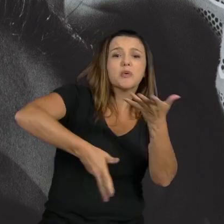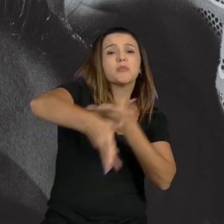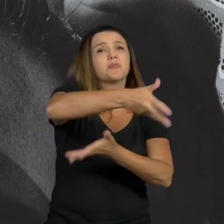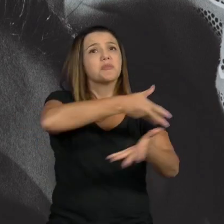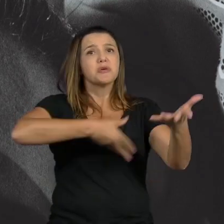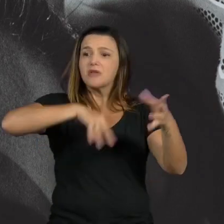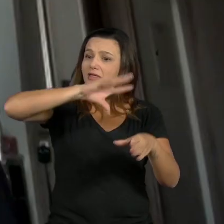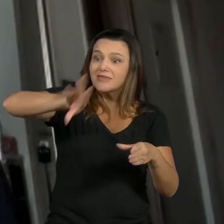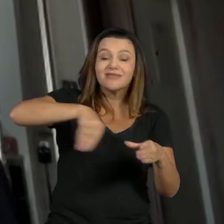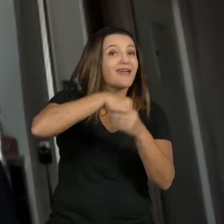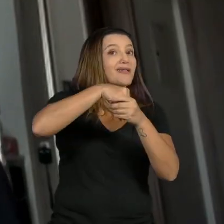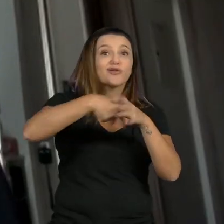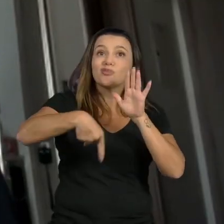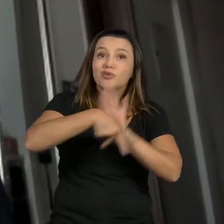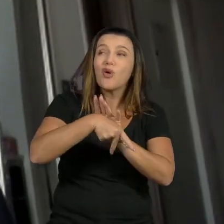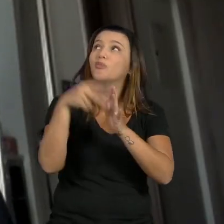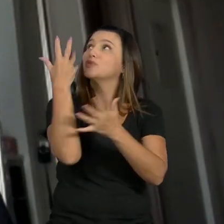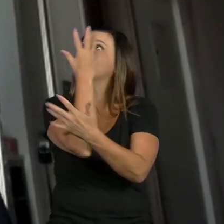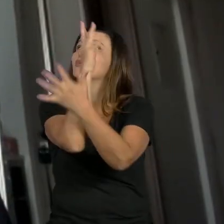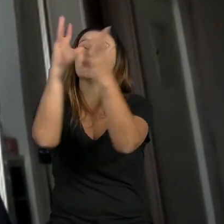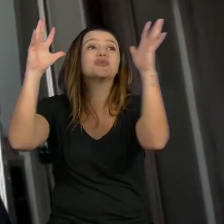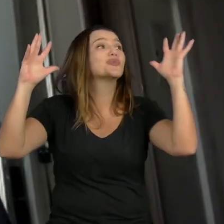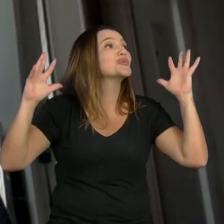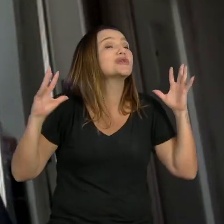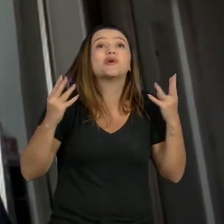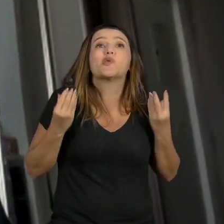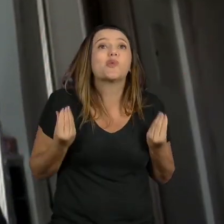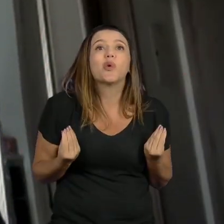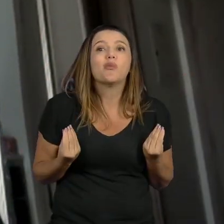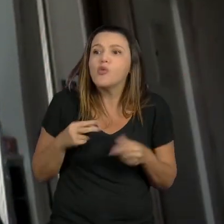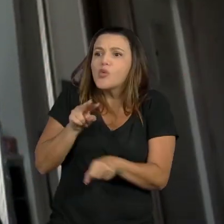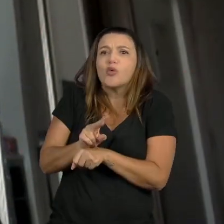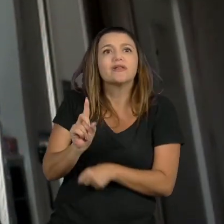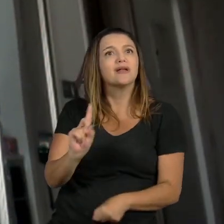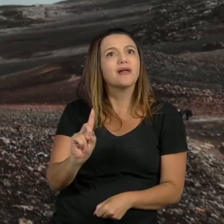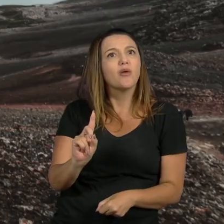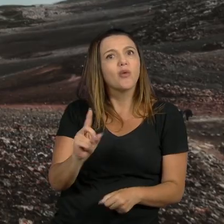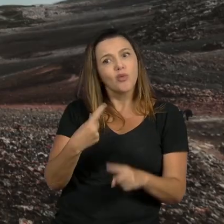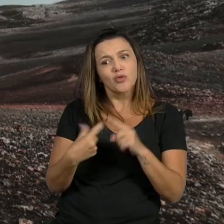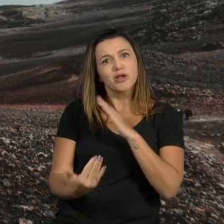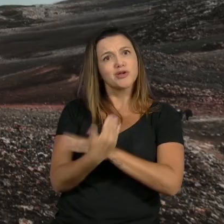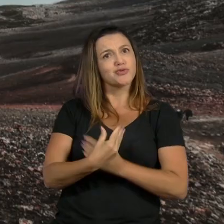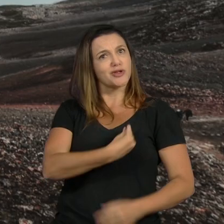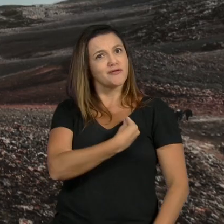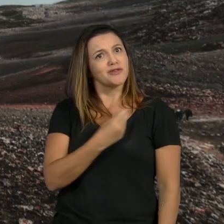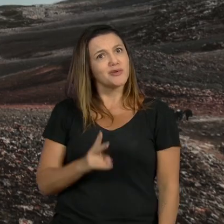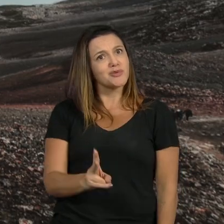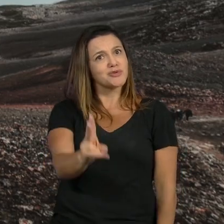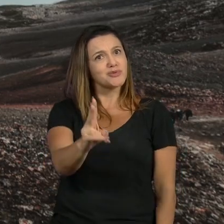da natureza. Então, como não cuidar daquilo que nos mantém vivos, né?